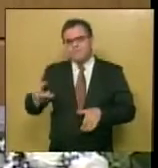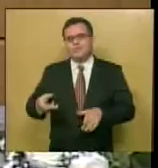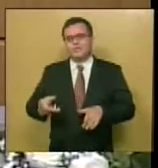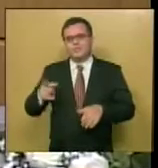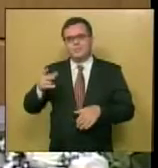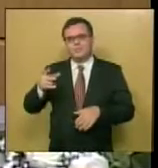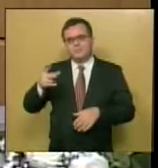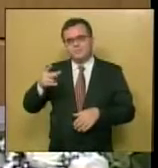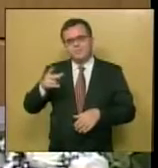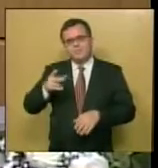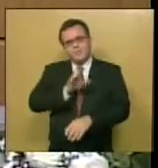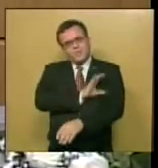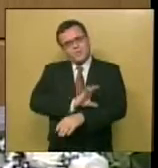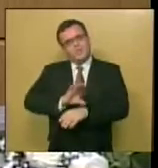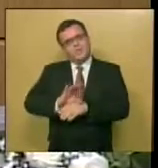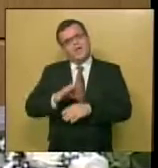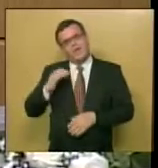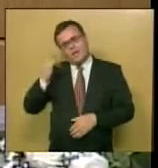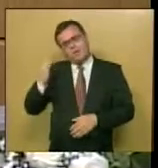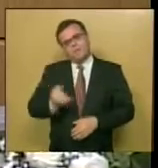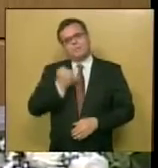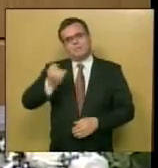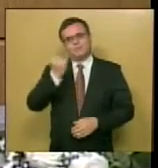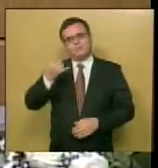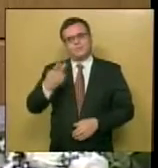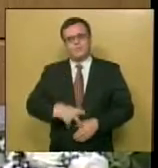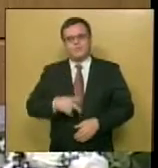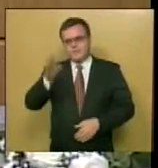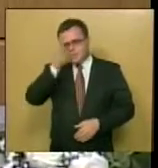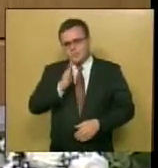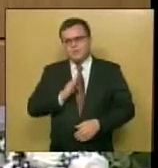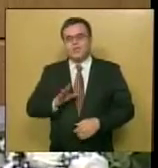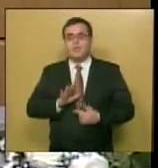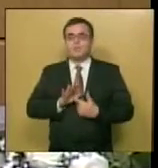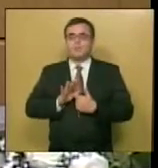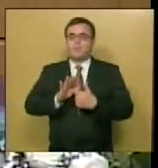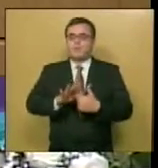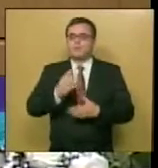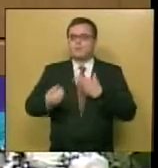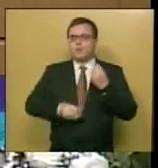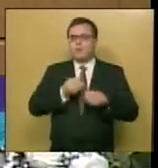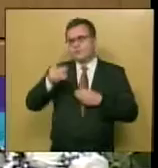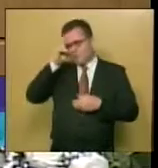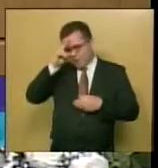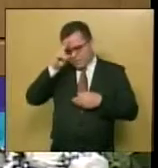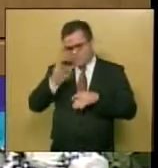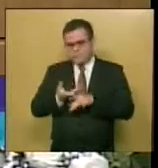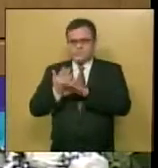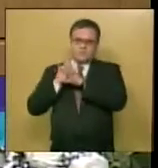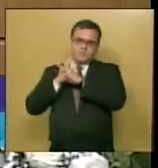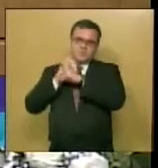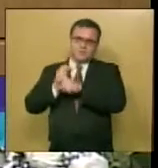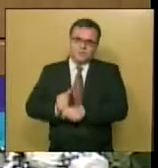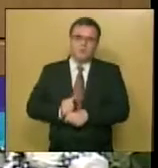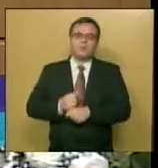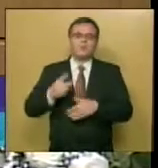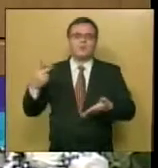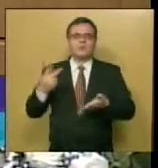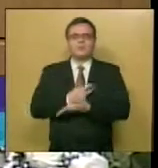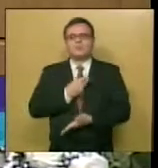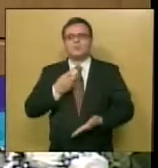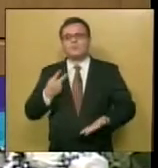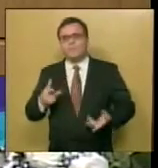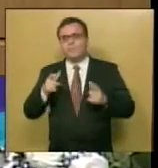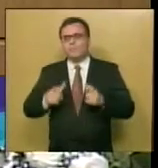grande importância para a nação, pois retratam parte da história do país, os principais fatos ocorridos,